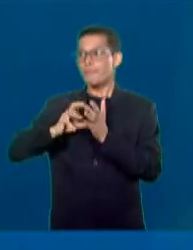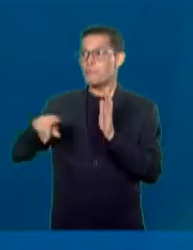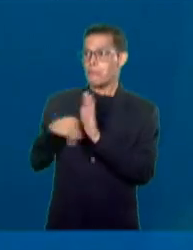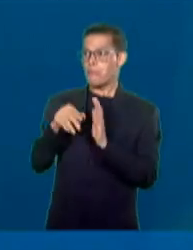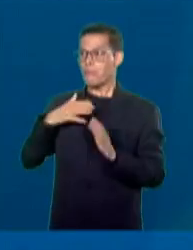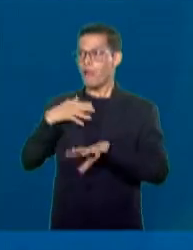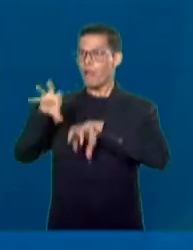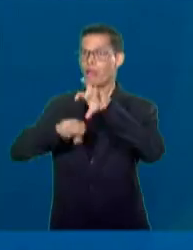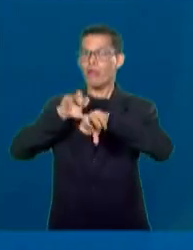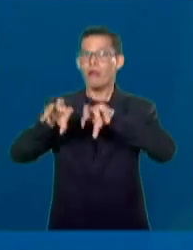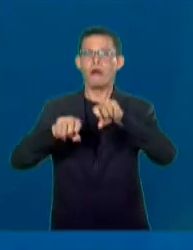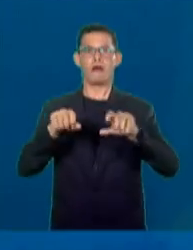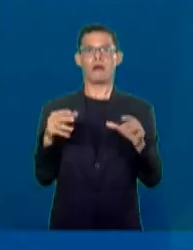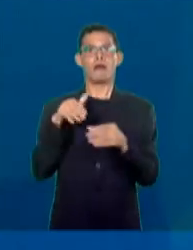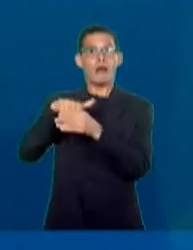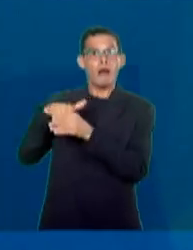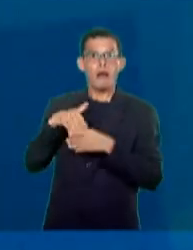conseguir votos dentro do parlamento brasileiro